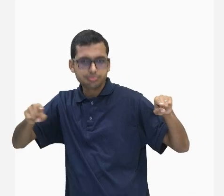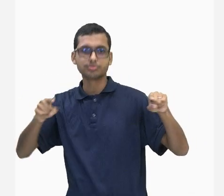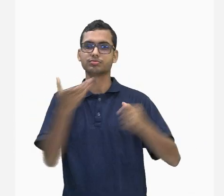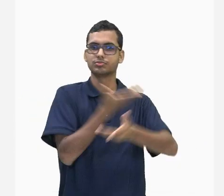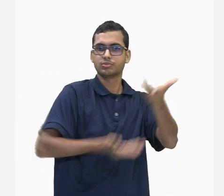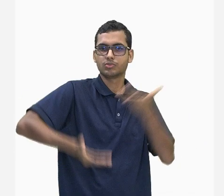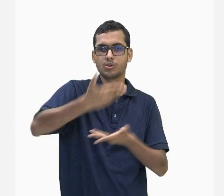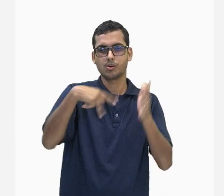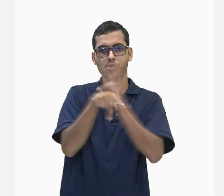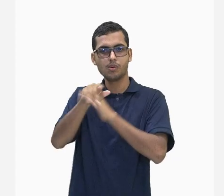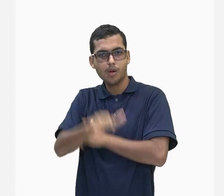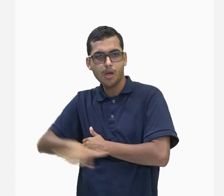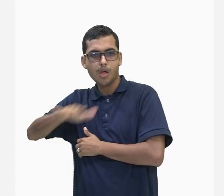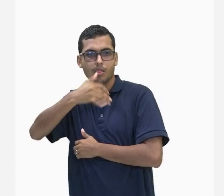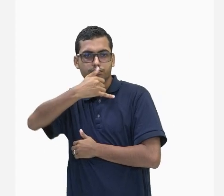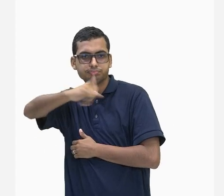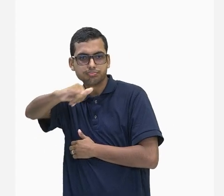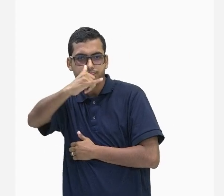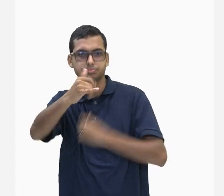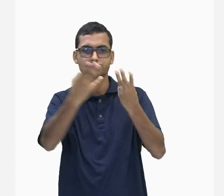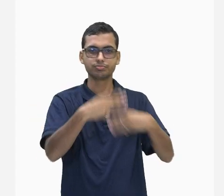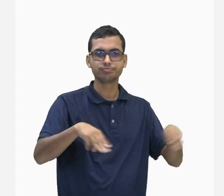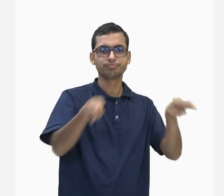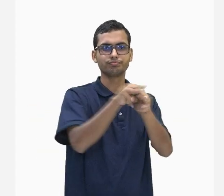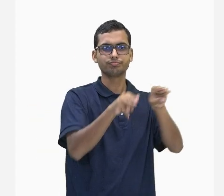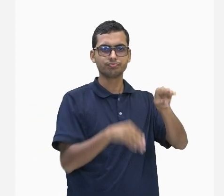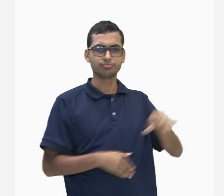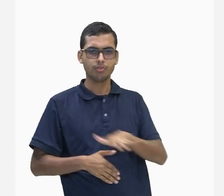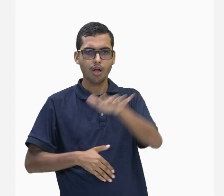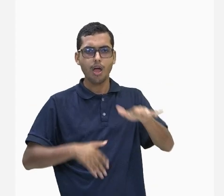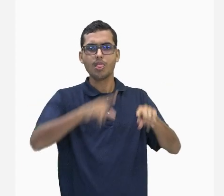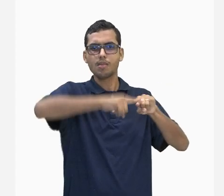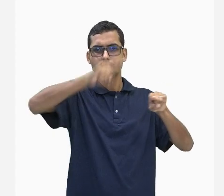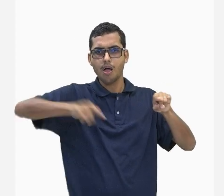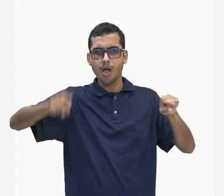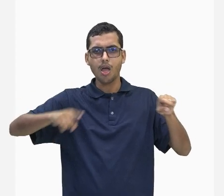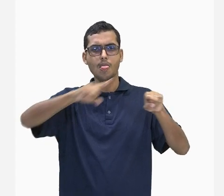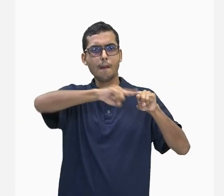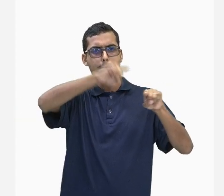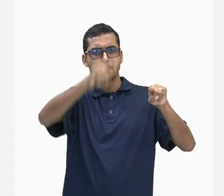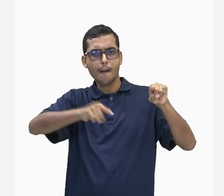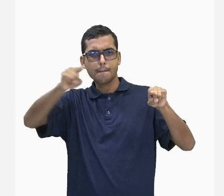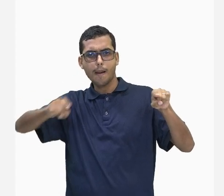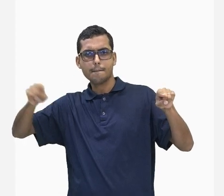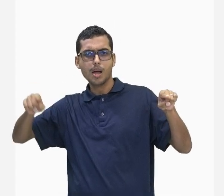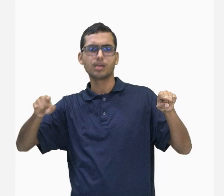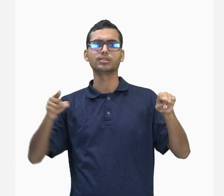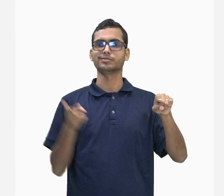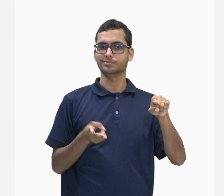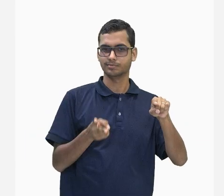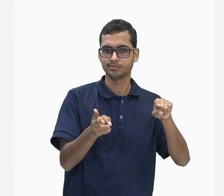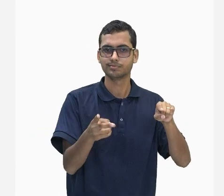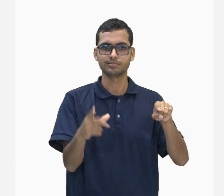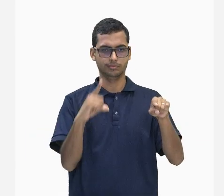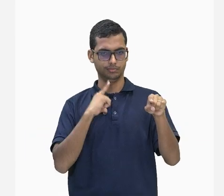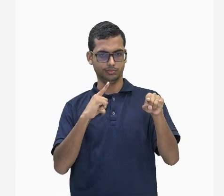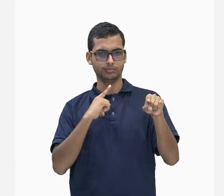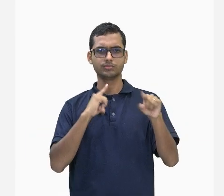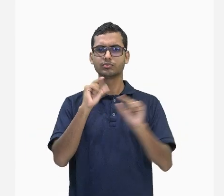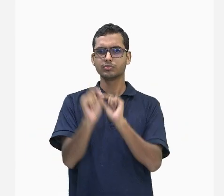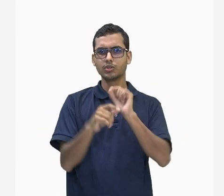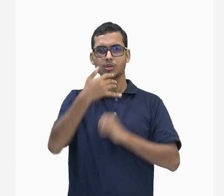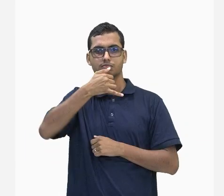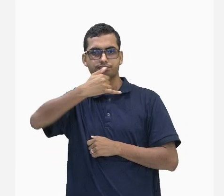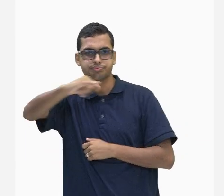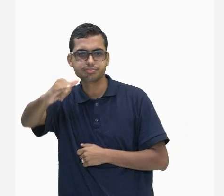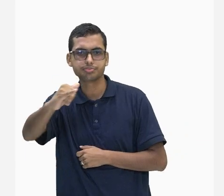entre campos elétricos e campos magnéticos oscilantes, que são perpendiculares entre si, que transportam